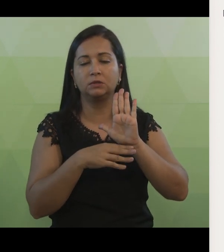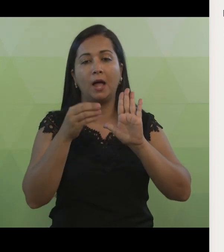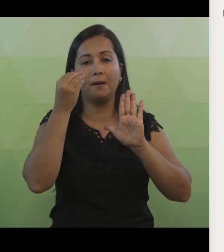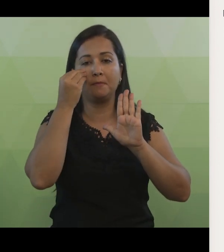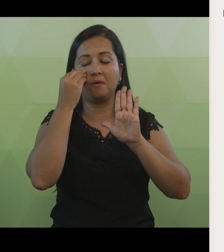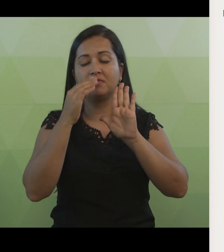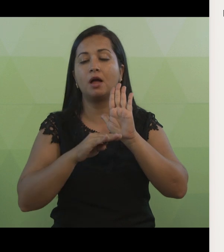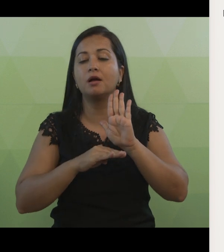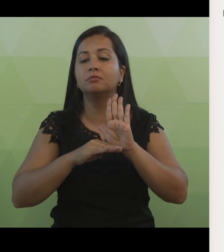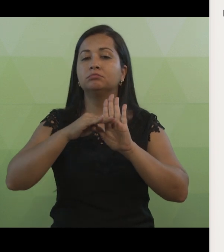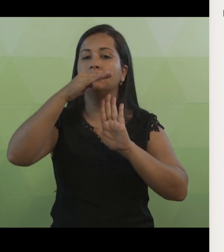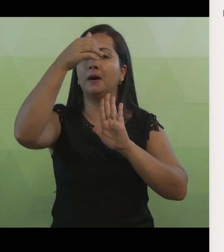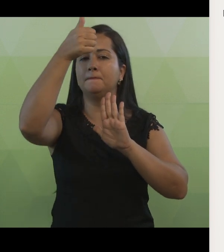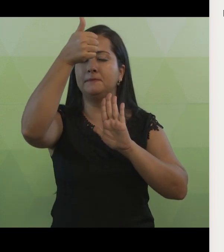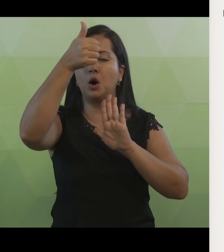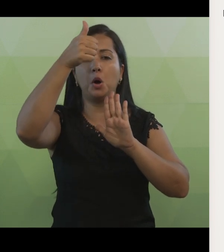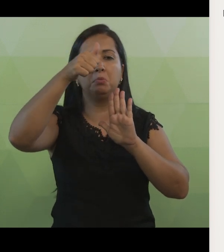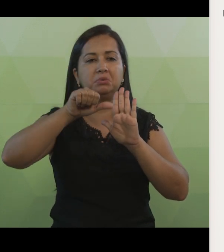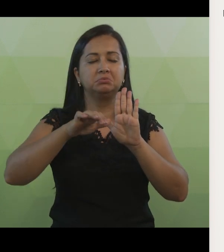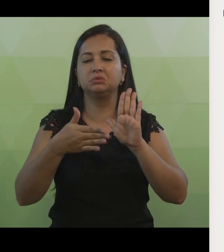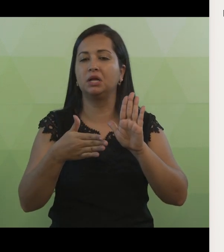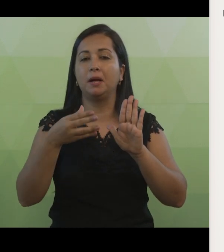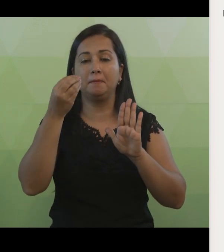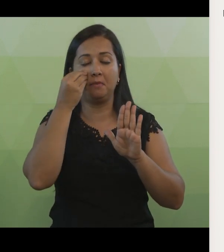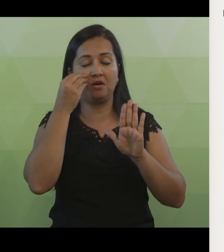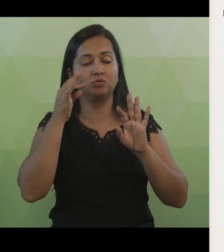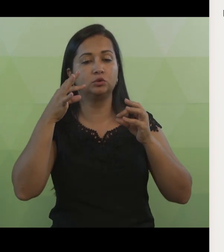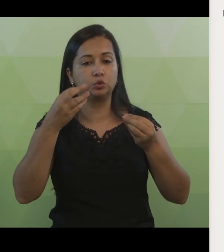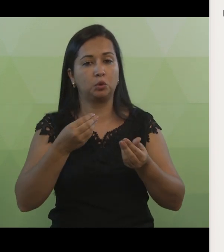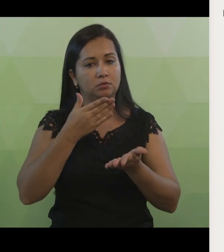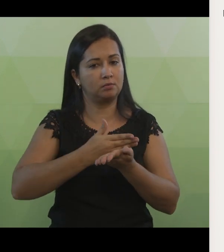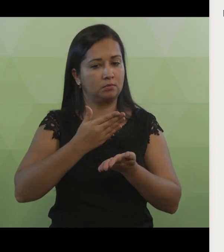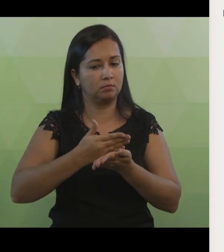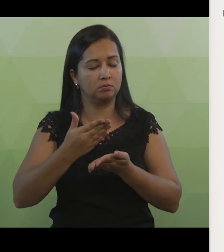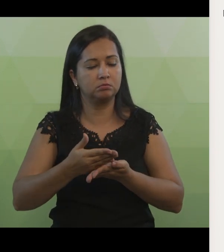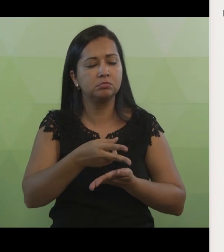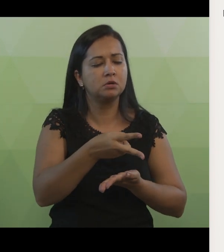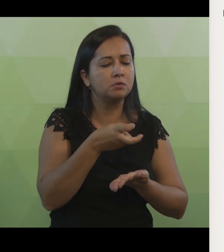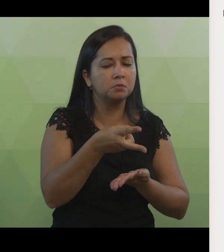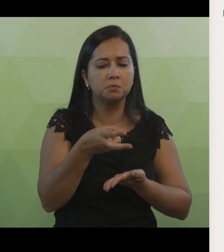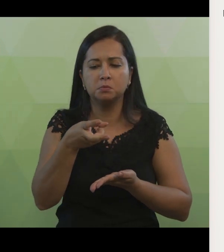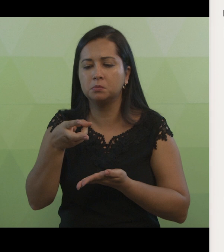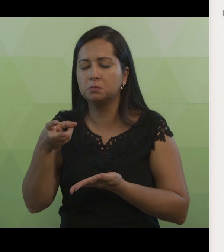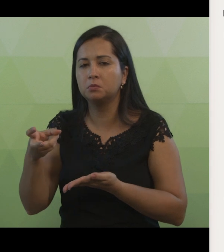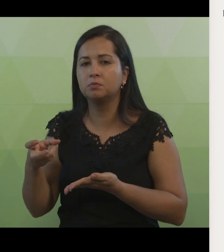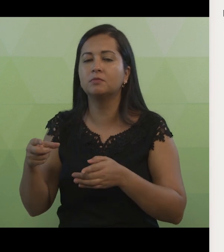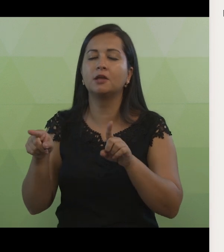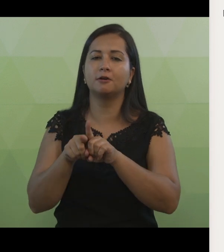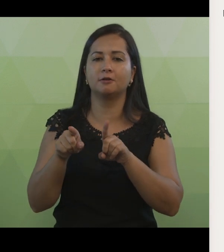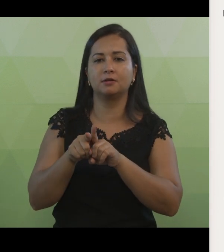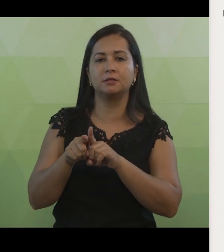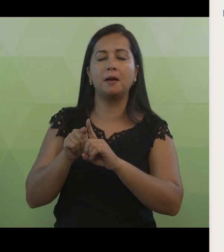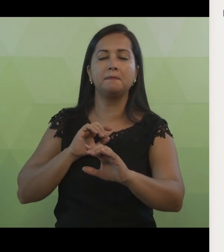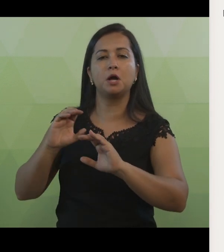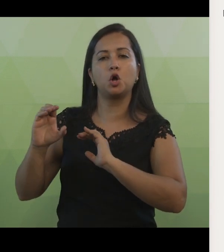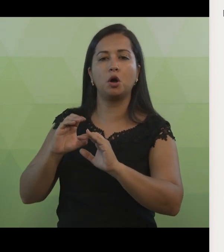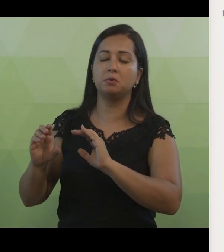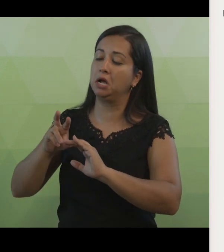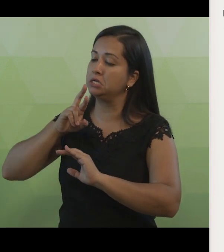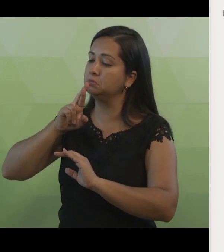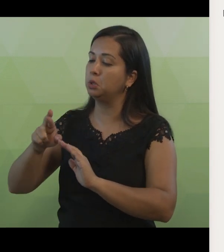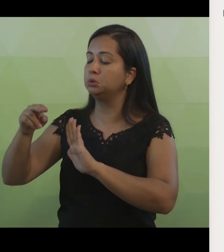de correspondência entre as afirmações e critérios estabelecidos e a comunicação de resultados a usuários